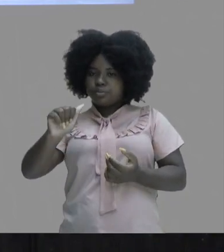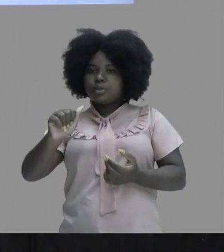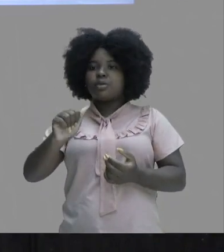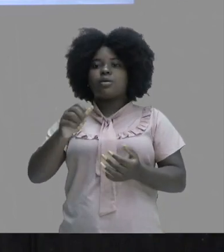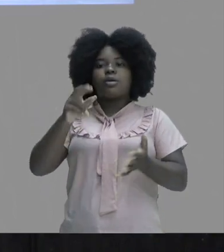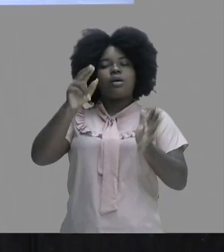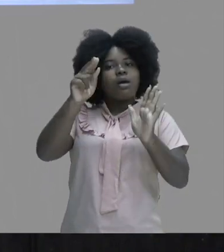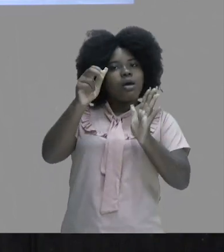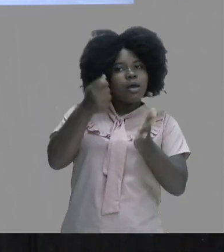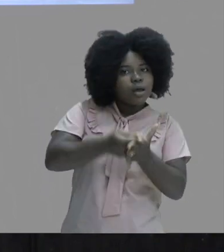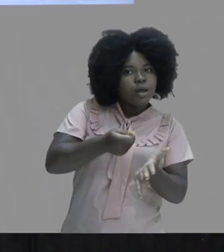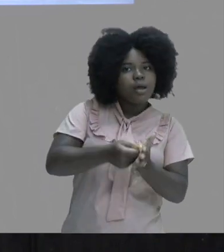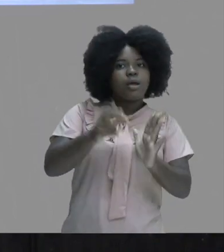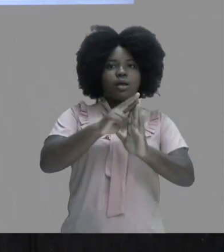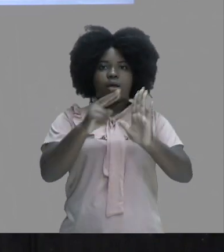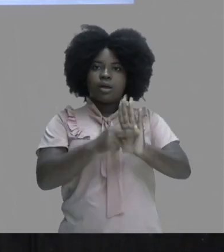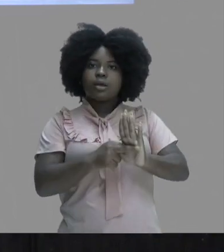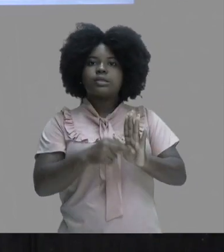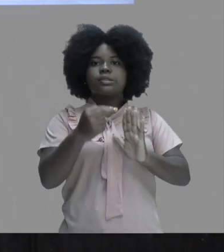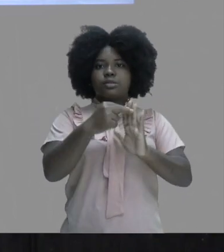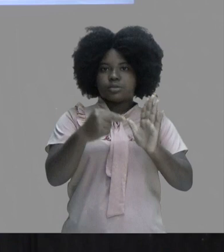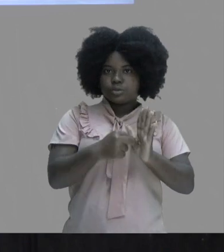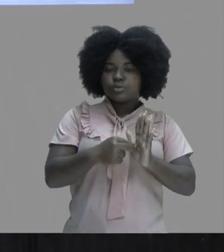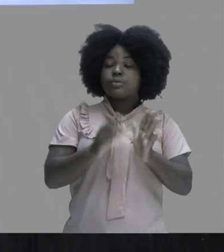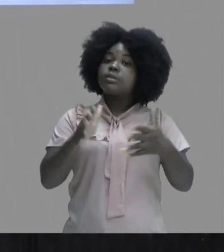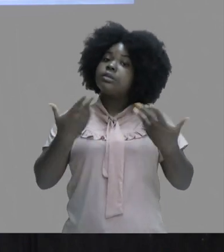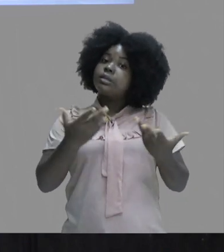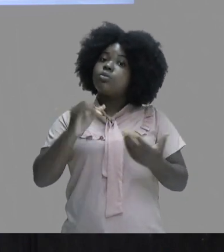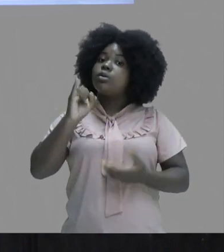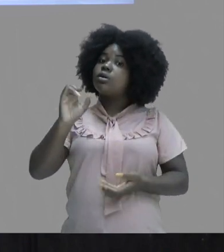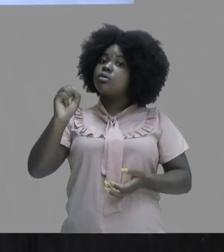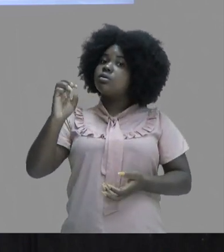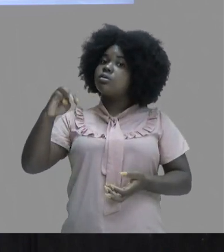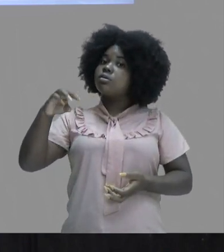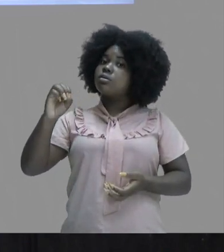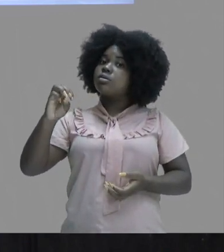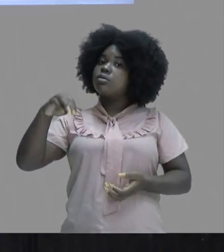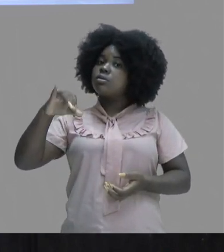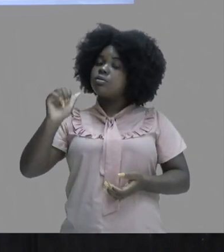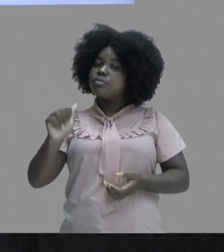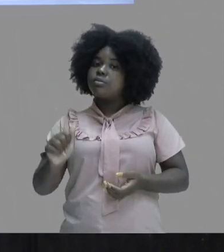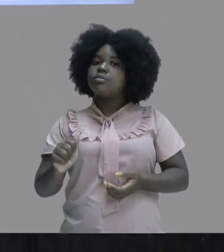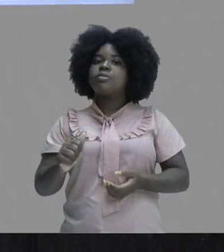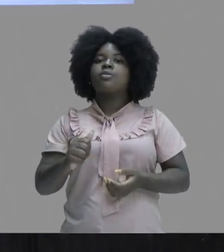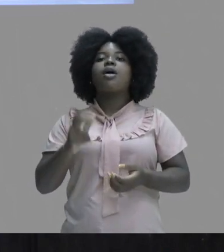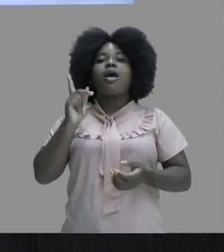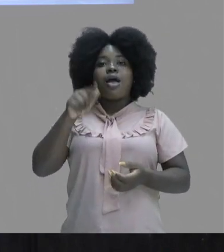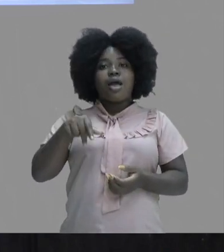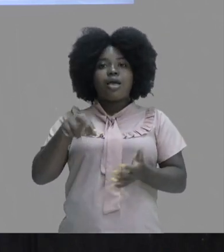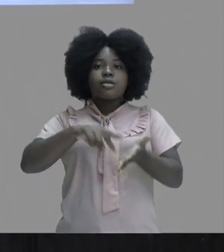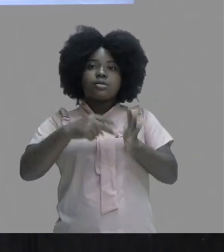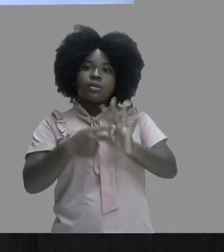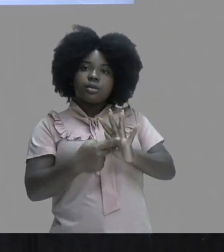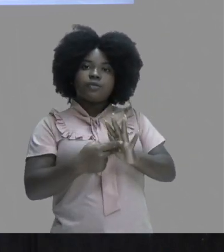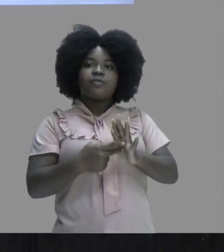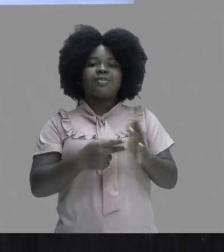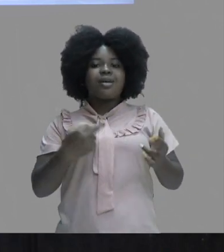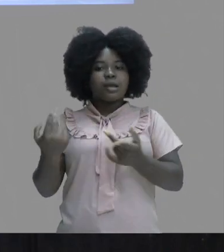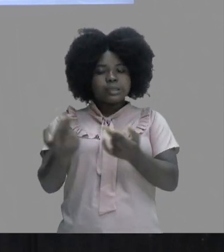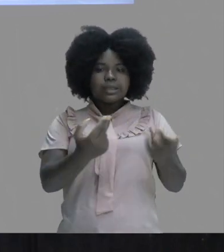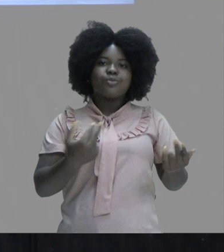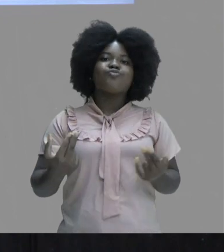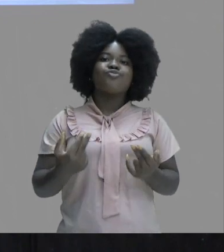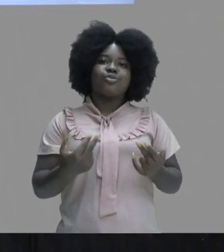regras. A igualdade perante a lei. Beleza? Então, os direitos humanos têm isso como